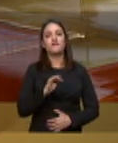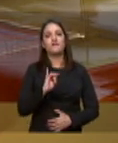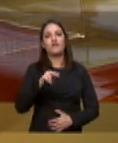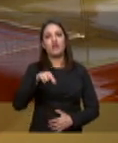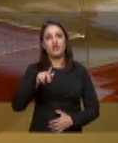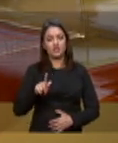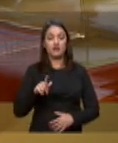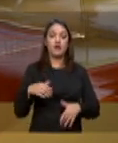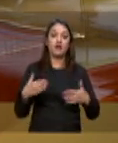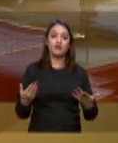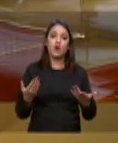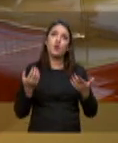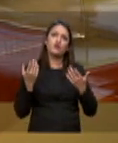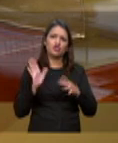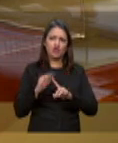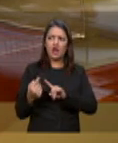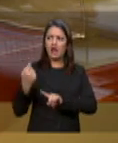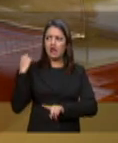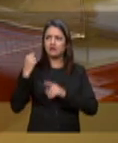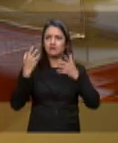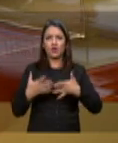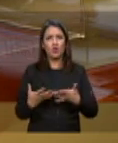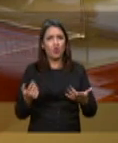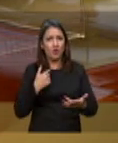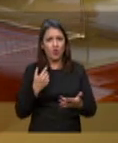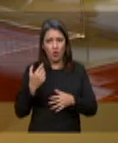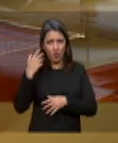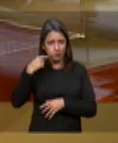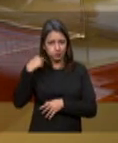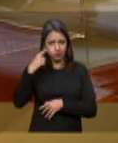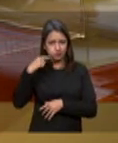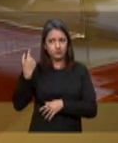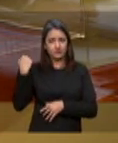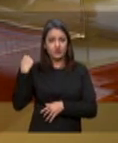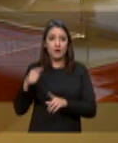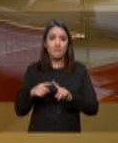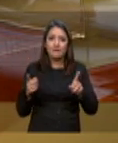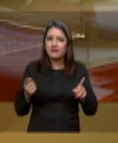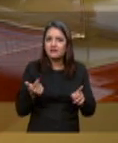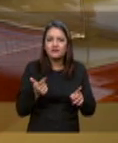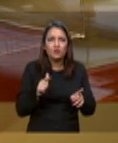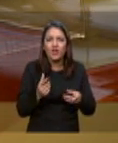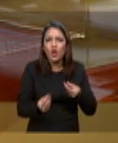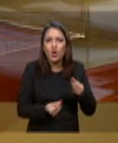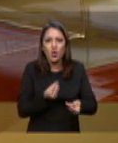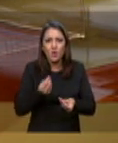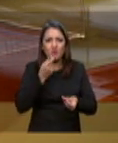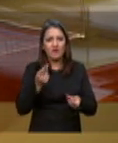já explanaram, não há como se reconhecer a inconstitucionalidade do artigo 83 da